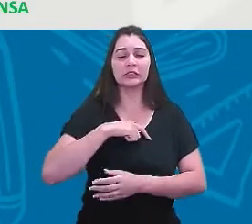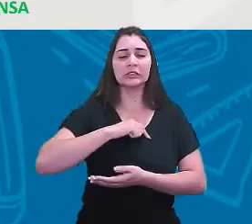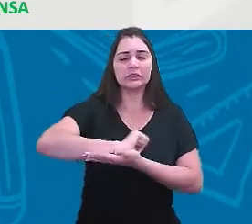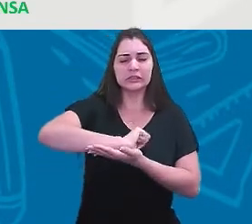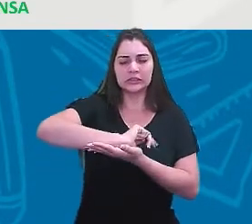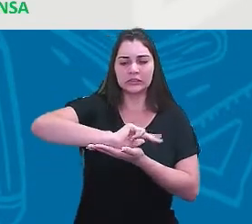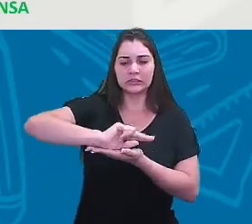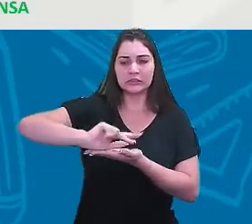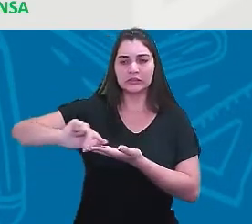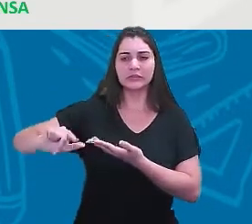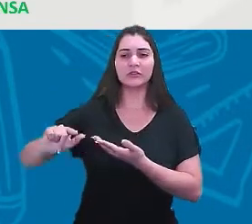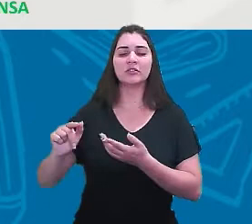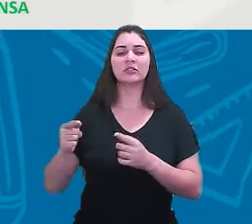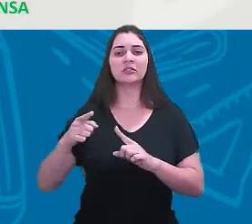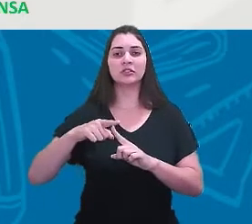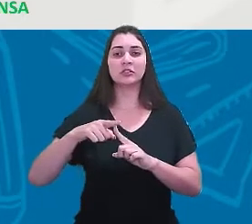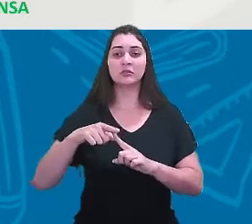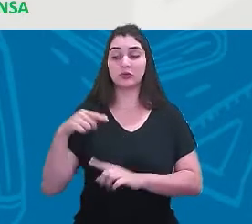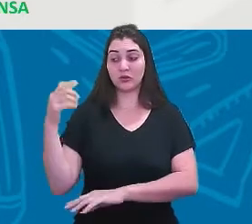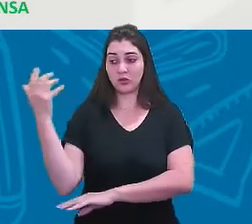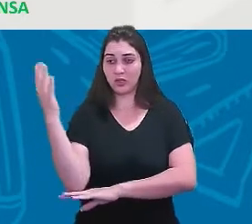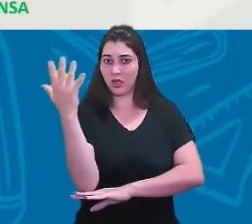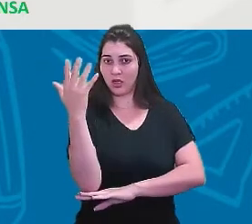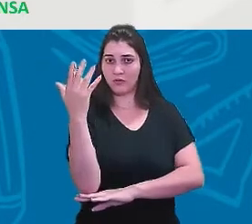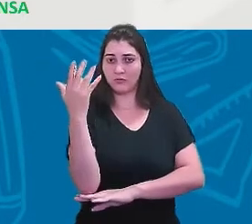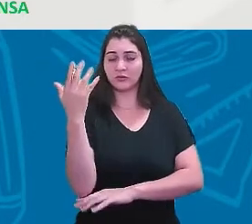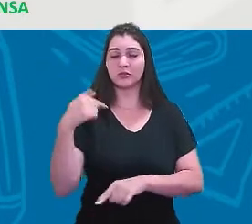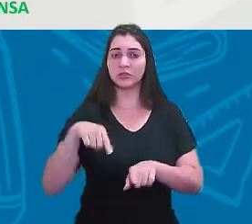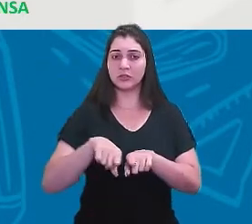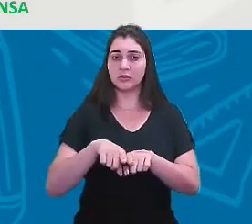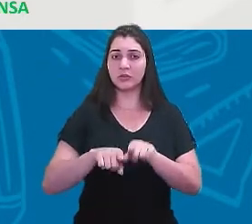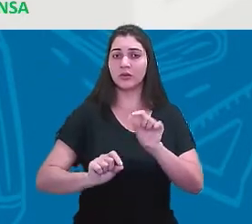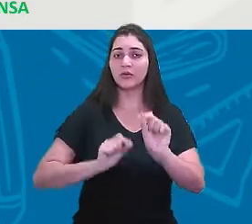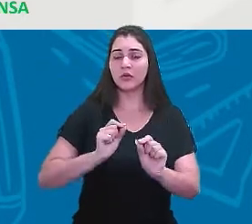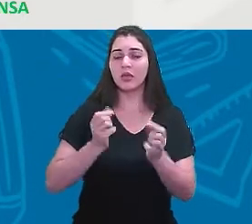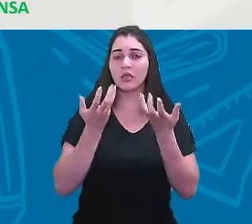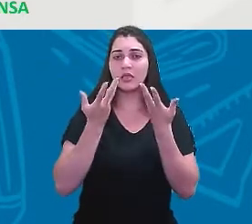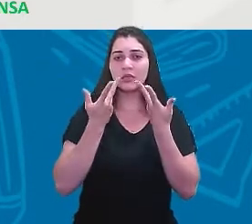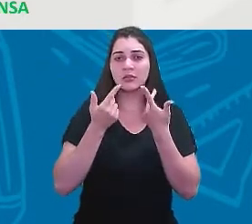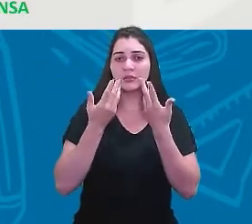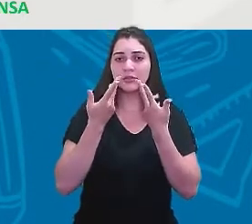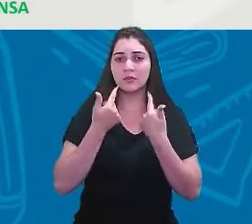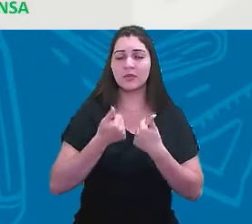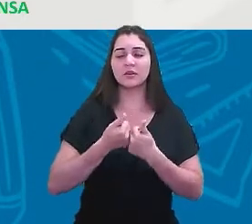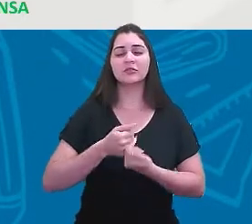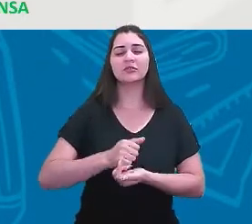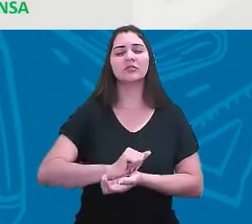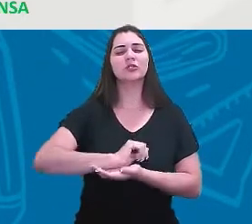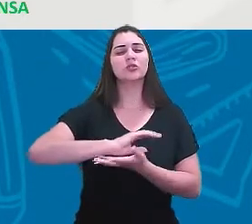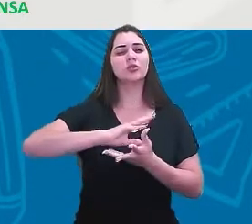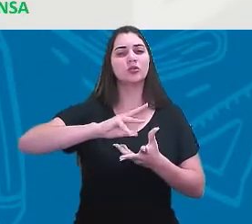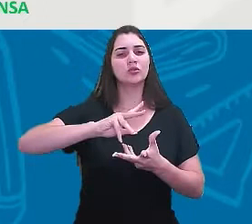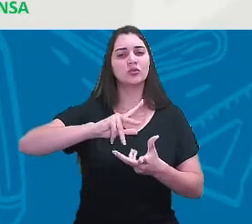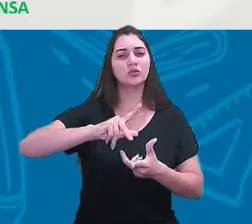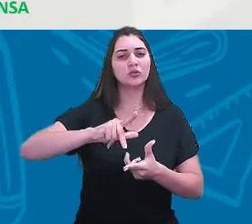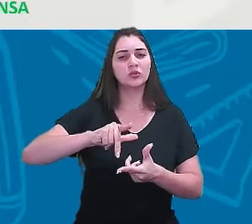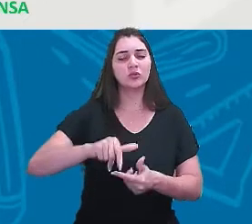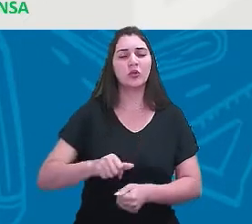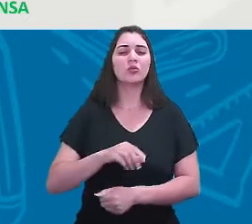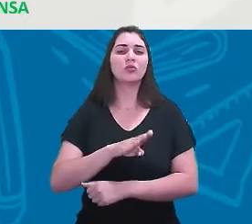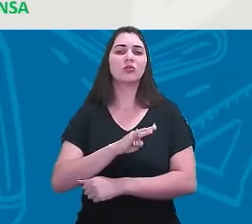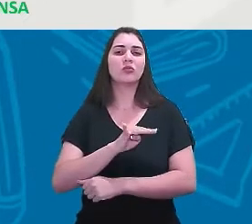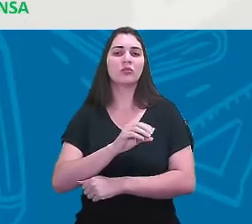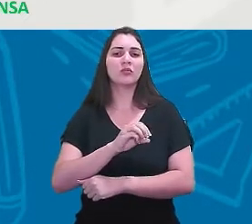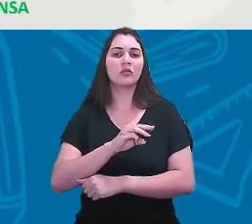de espécies de árvores, de plantinhas e também de animais entre todos os biomas